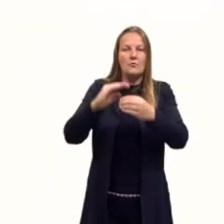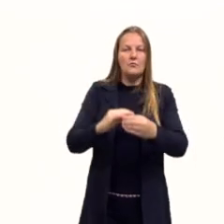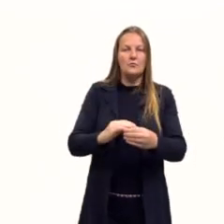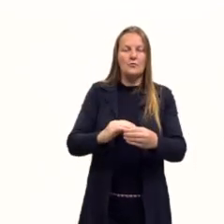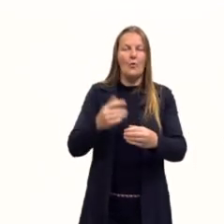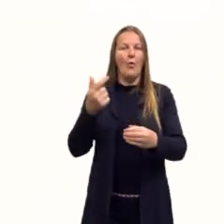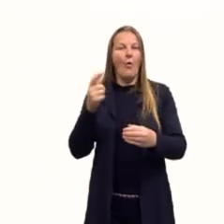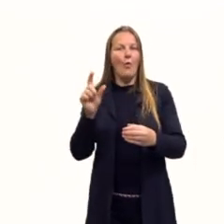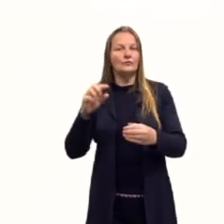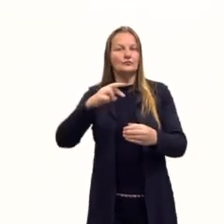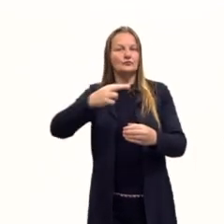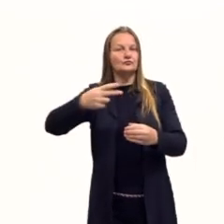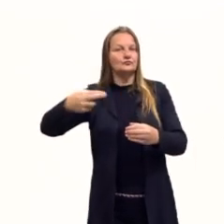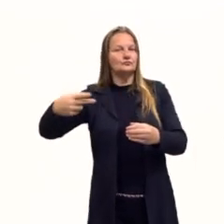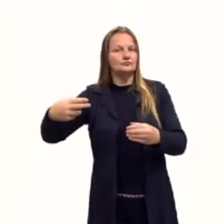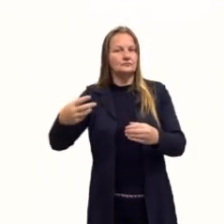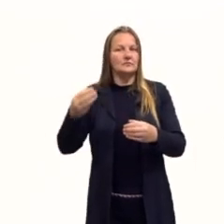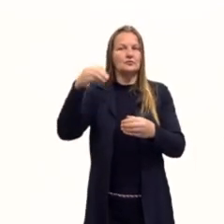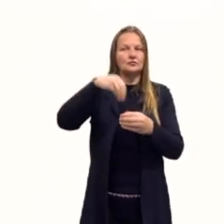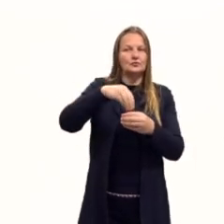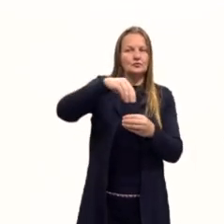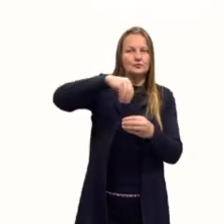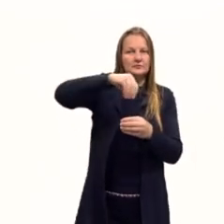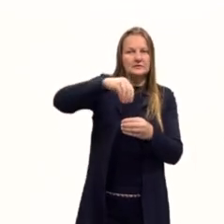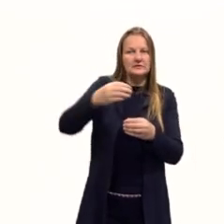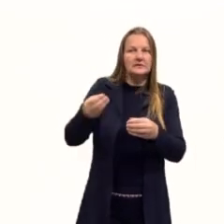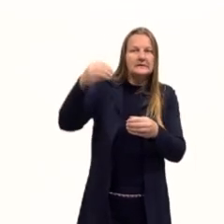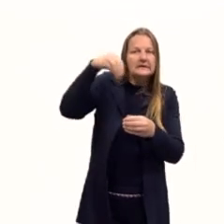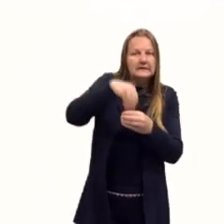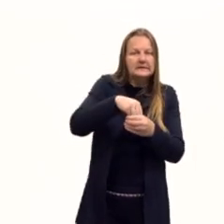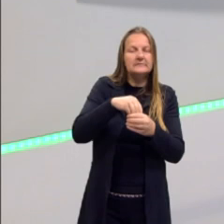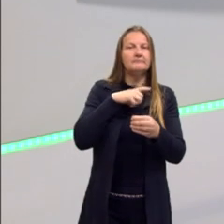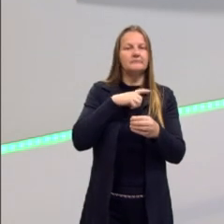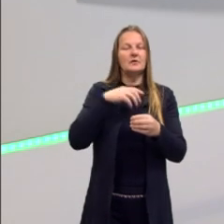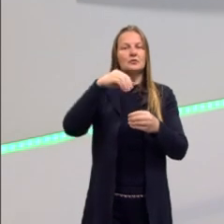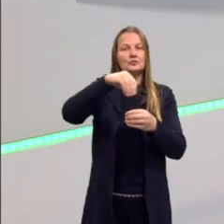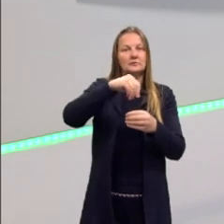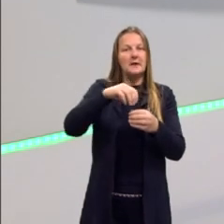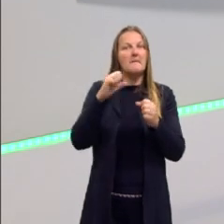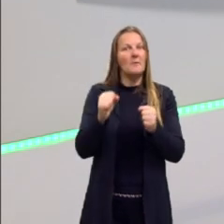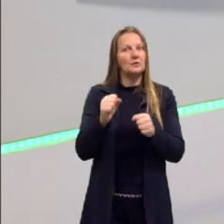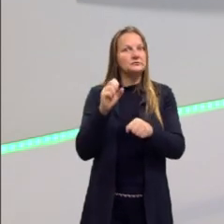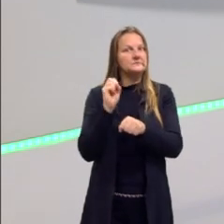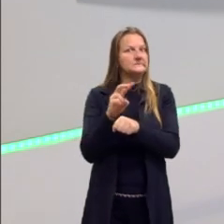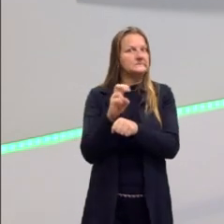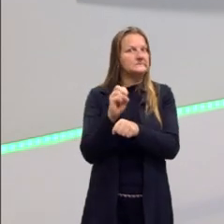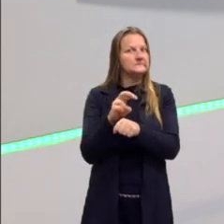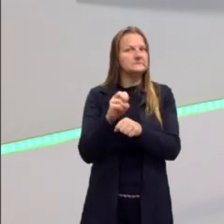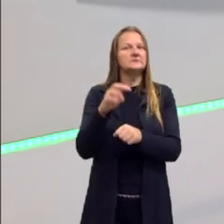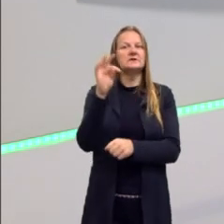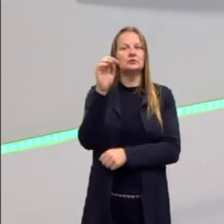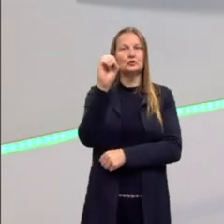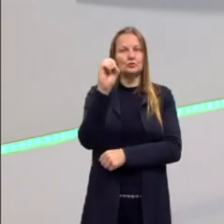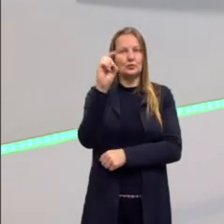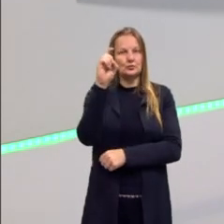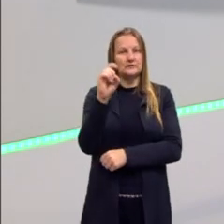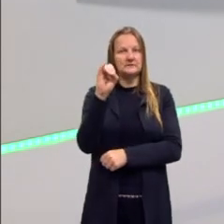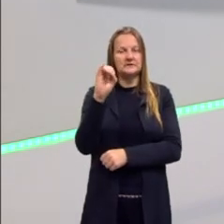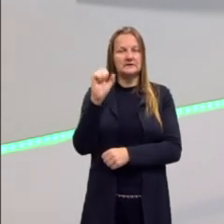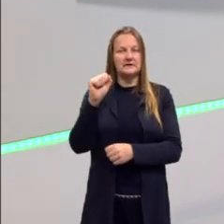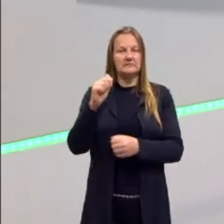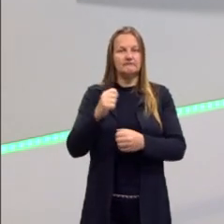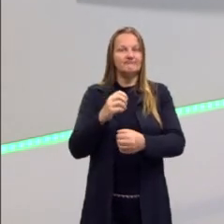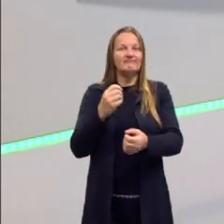que eu tenho mais eu tenho várias outras substâncias e essa substância elas podem ser tóxicas E aí sem causar uma